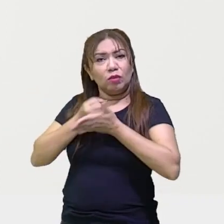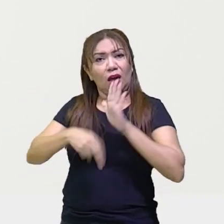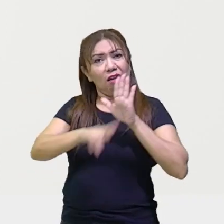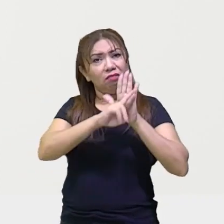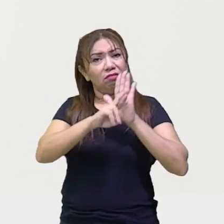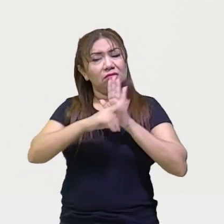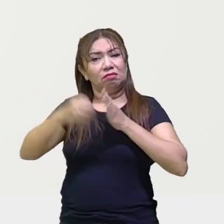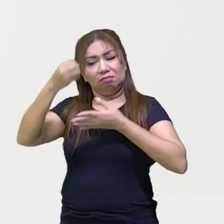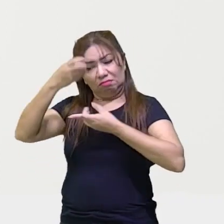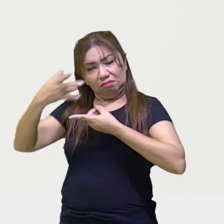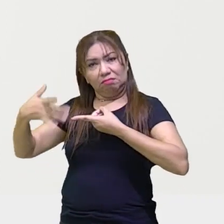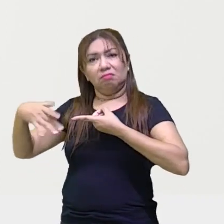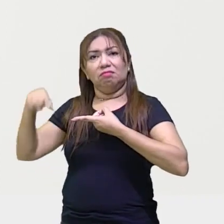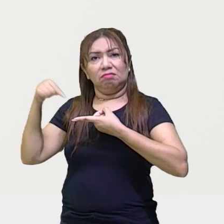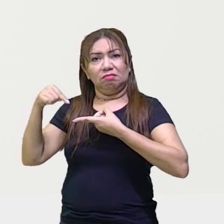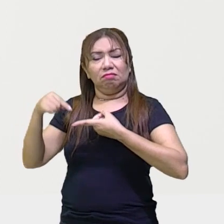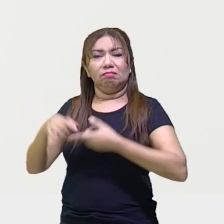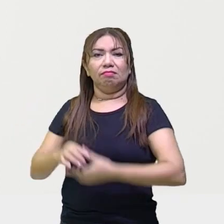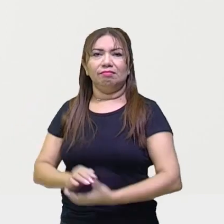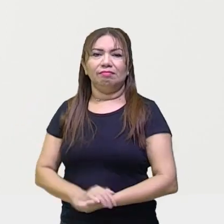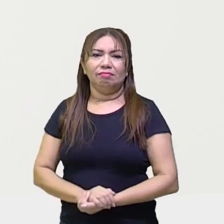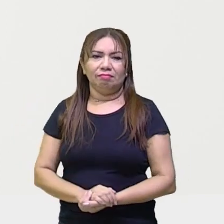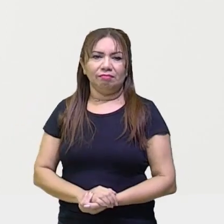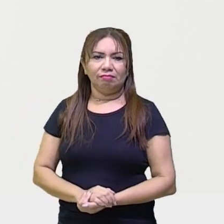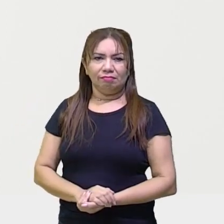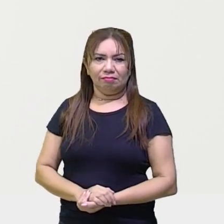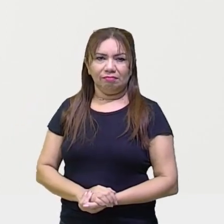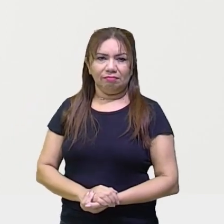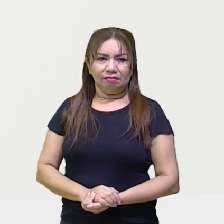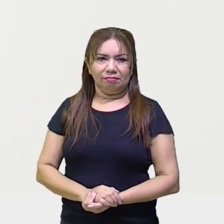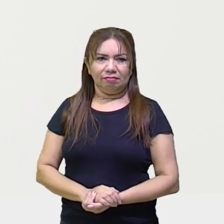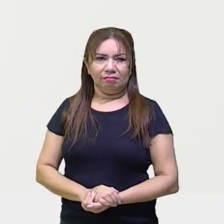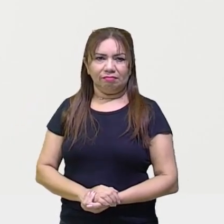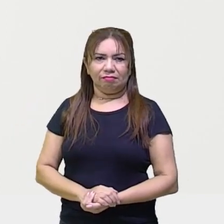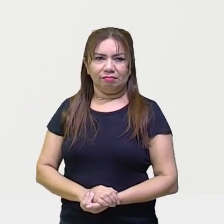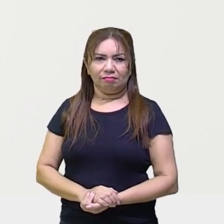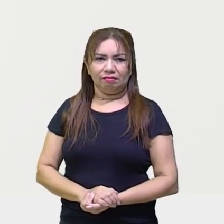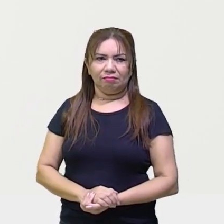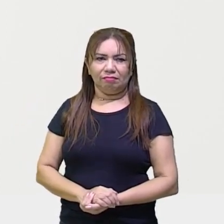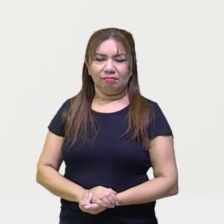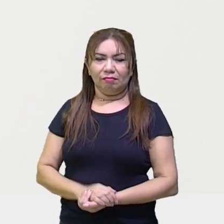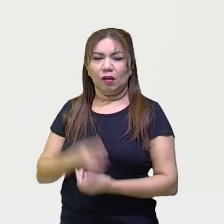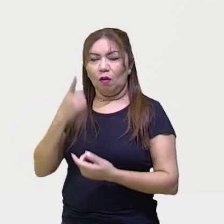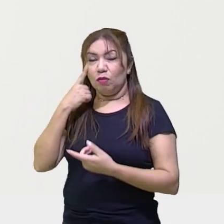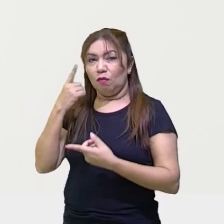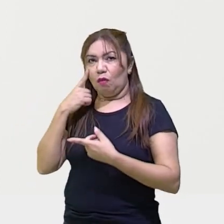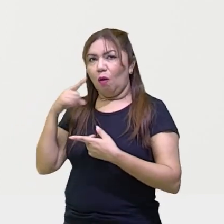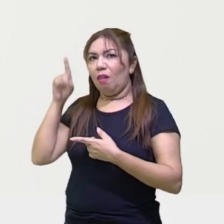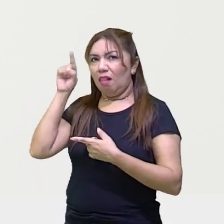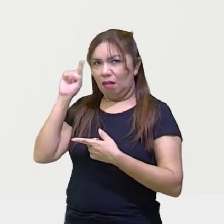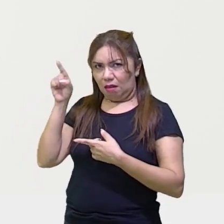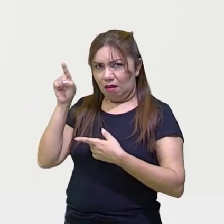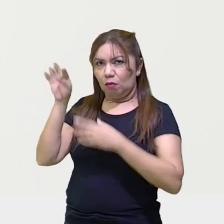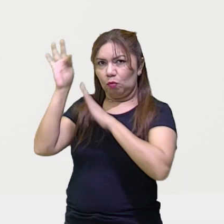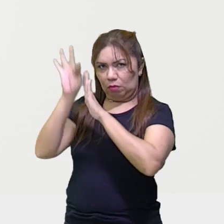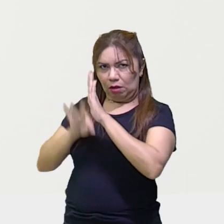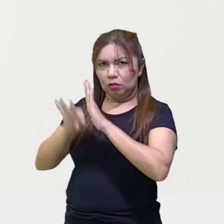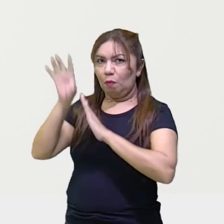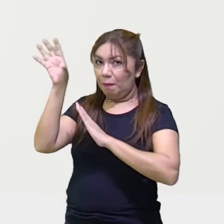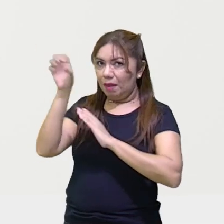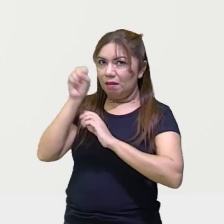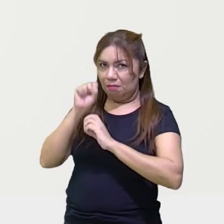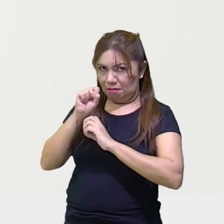e classificar. Ok? Vamos para lá, vamos para a pergunta. Vocês vão retirar do texto as